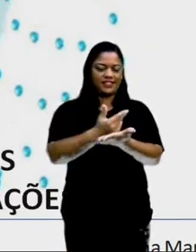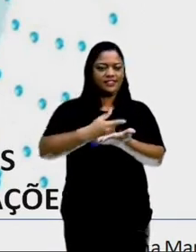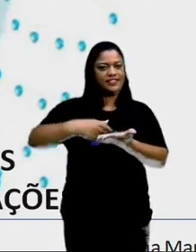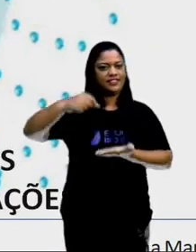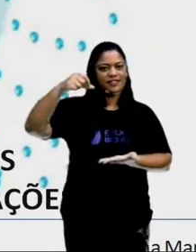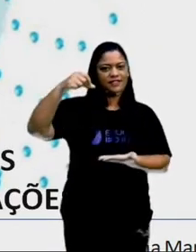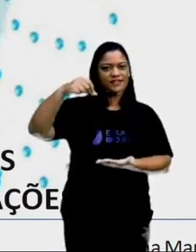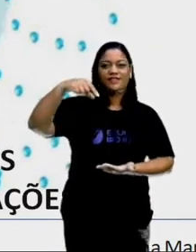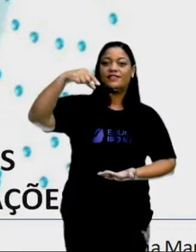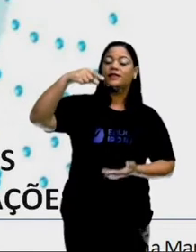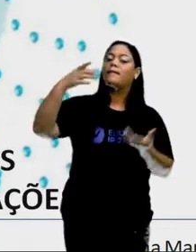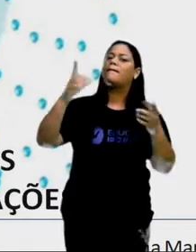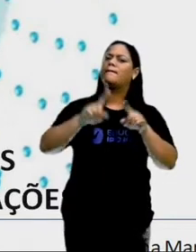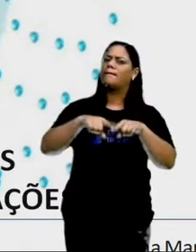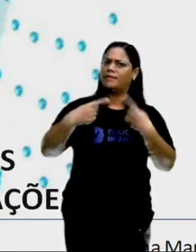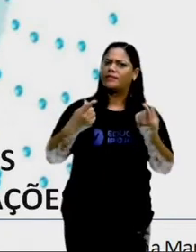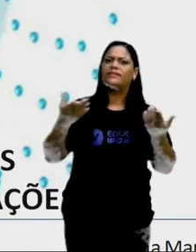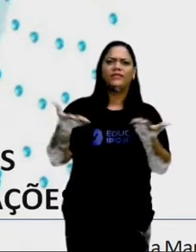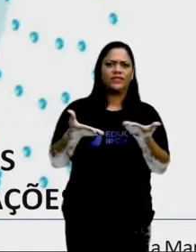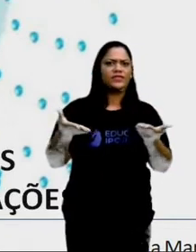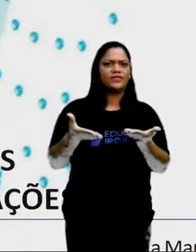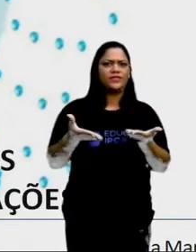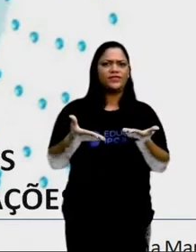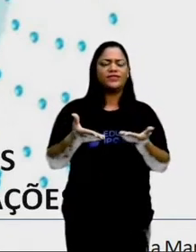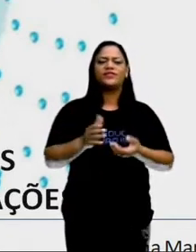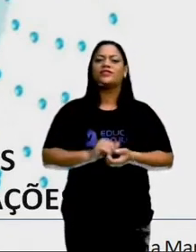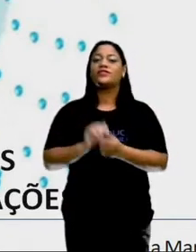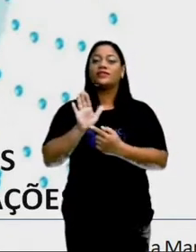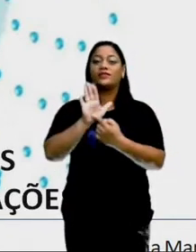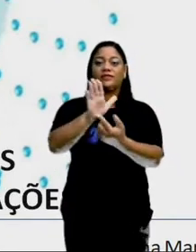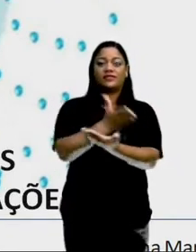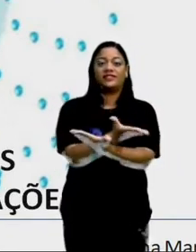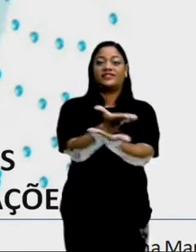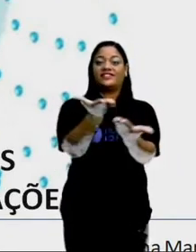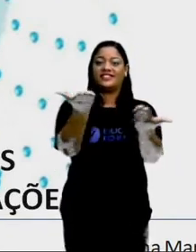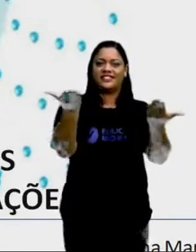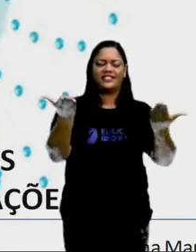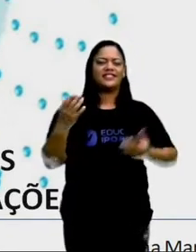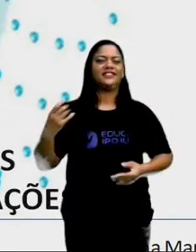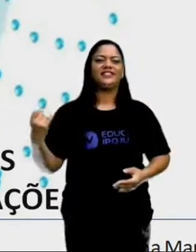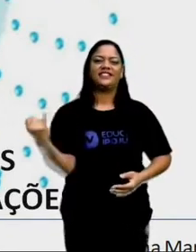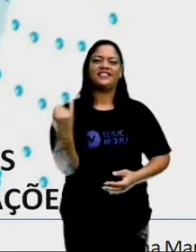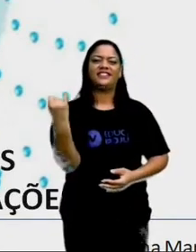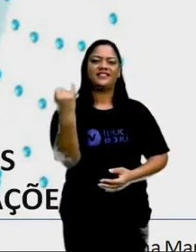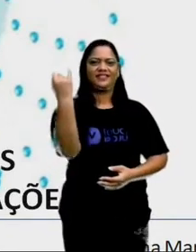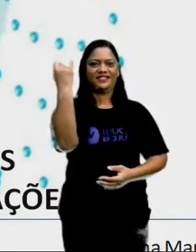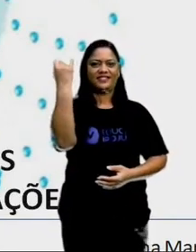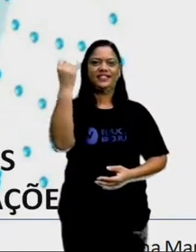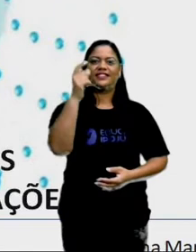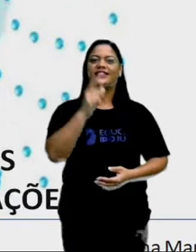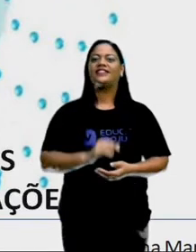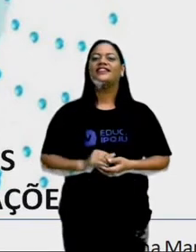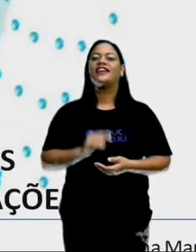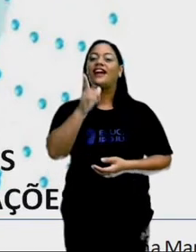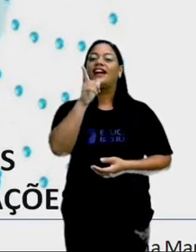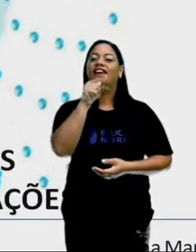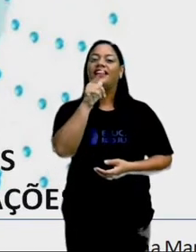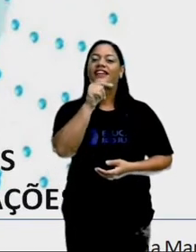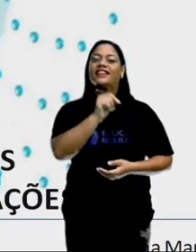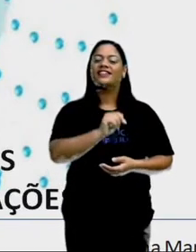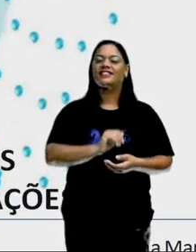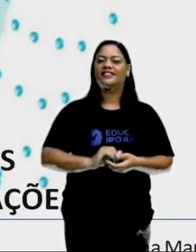musiquinha, mas hoje, e aí uma vai apresentar para vocês a importância da